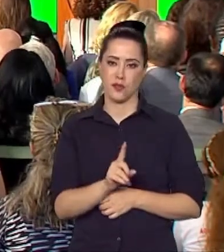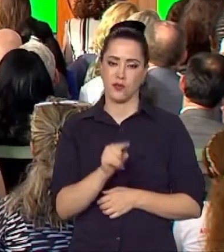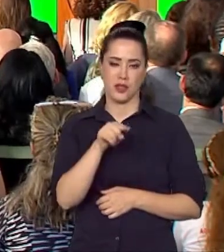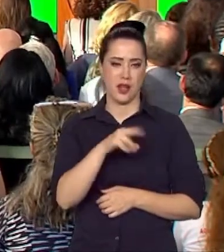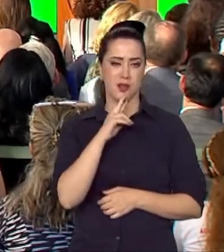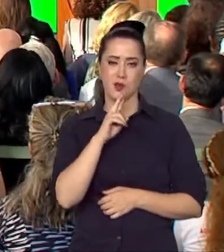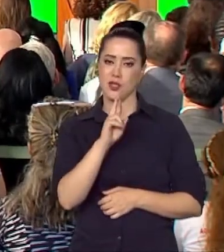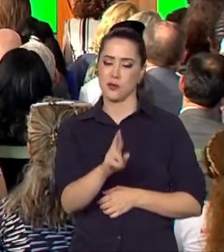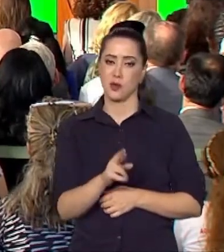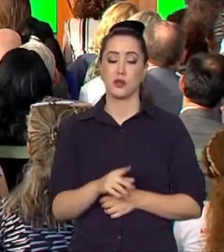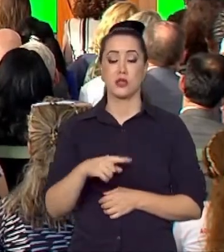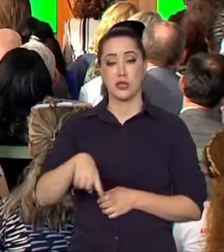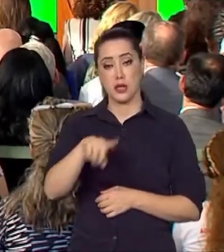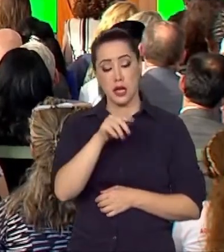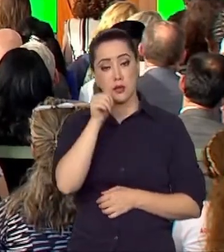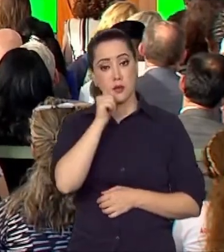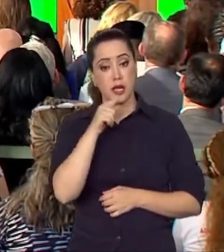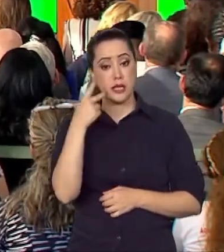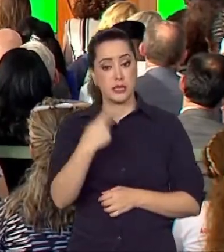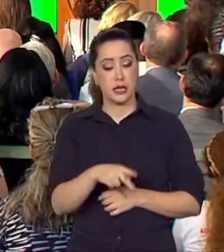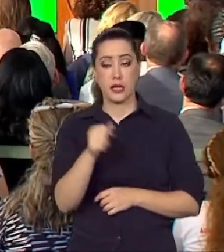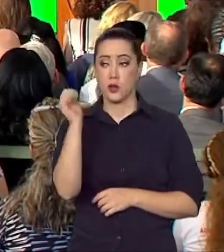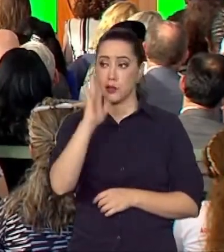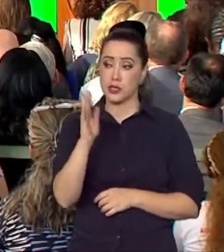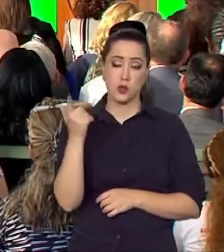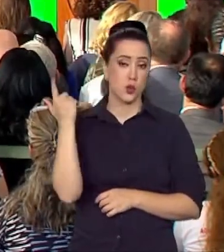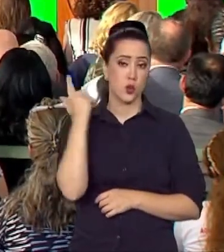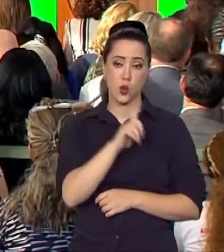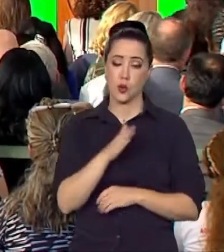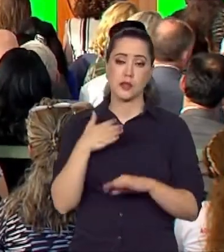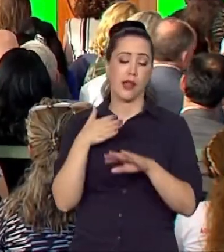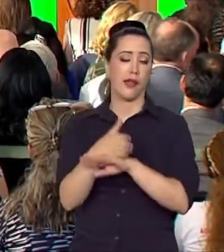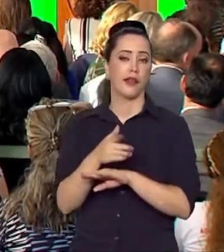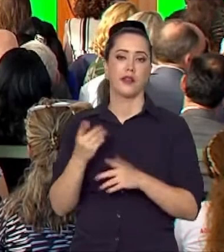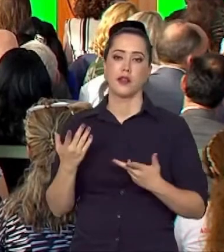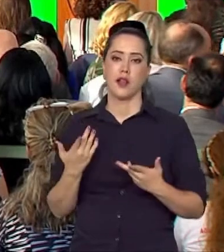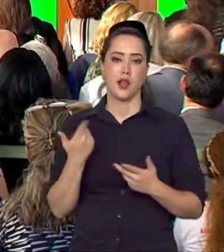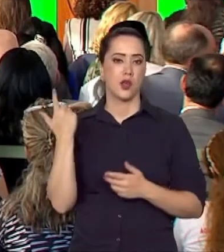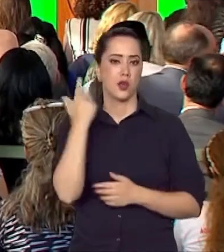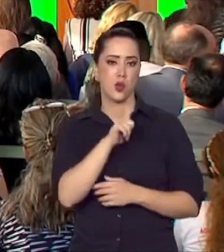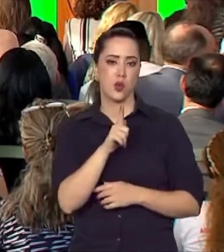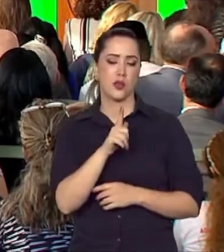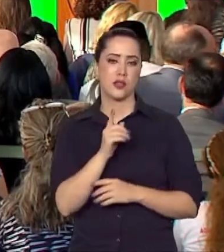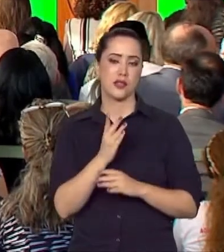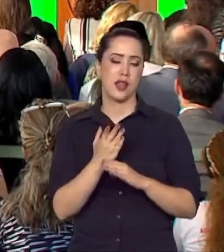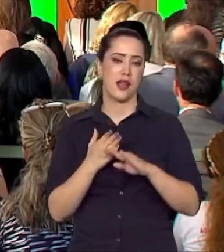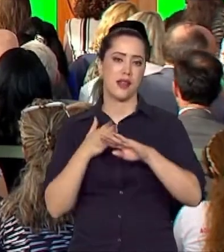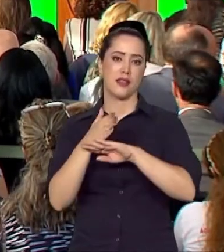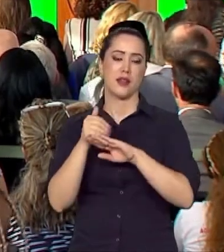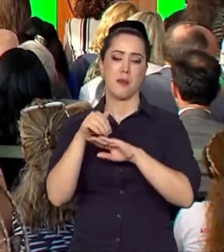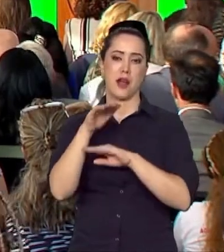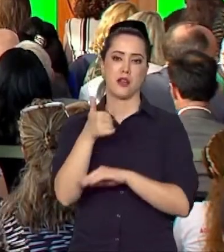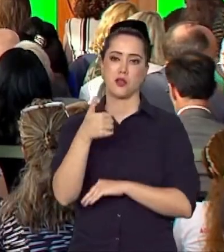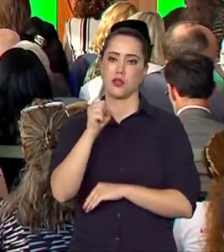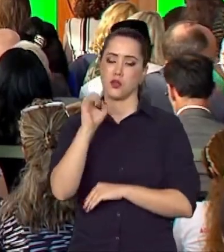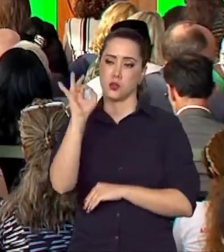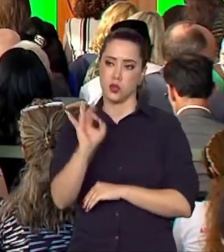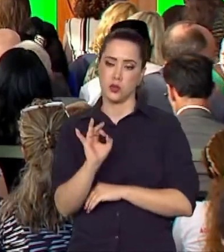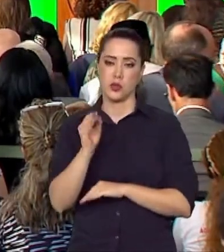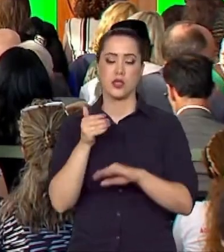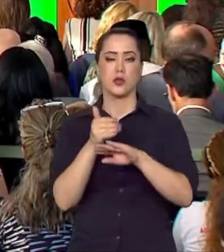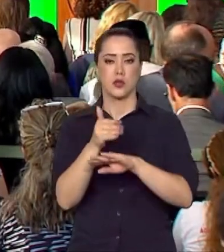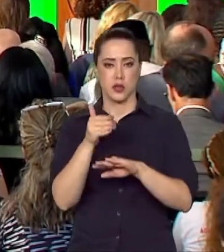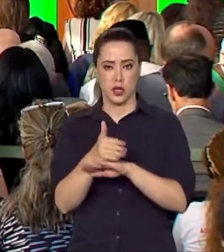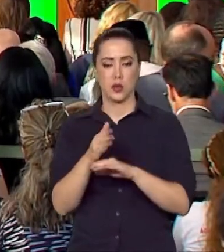não atendem. As mulheres aqui no Brasil não conseguem atingir, não ultrapassam nunca os 18% nos parlamentos. A gente